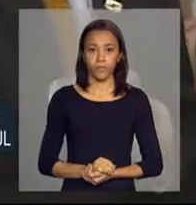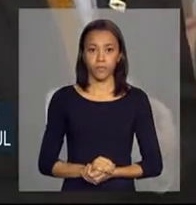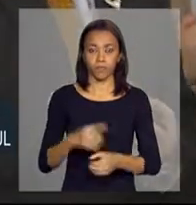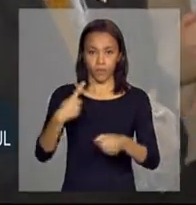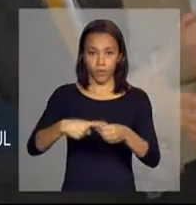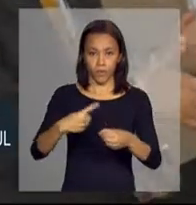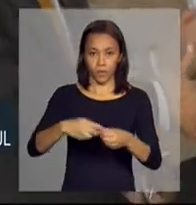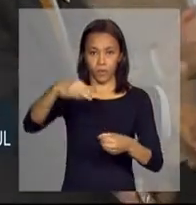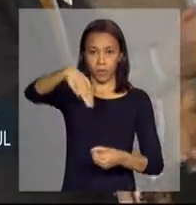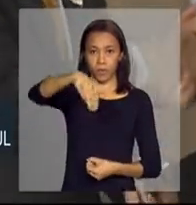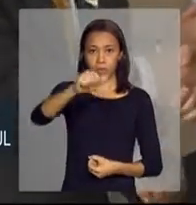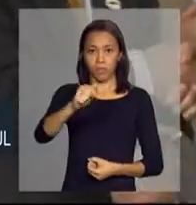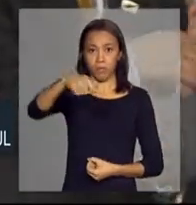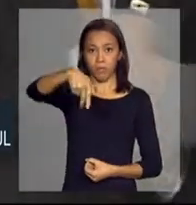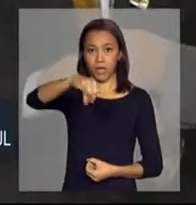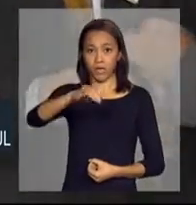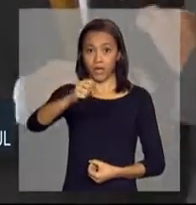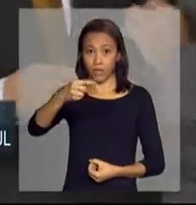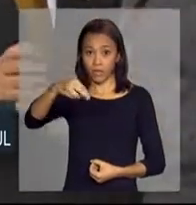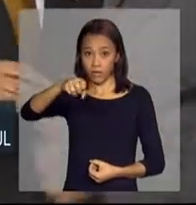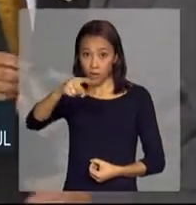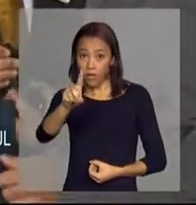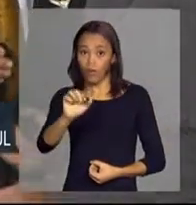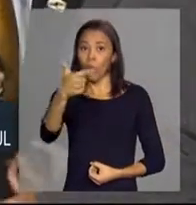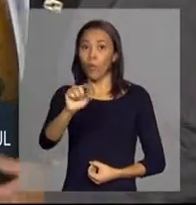Maquiné, prefeito Alcides Kussel.